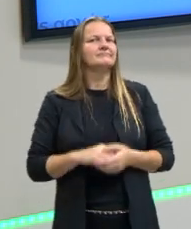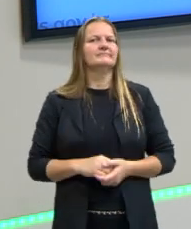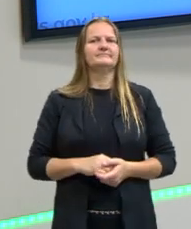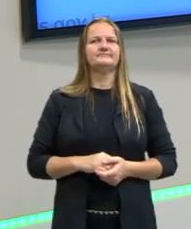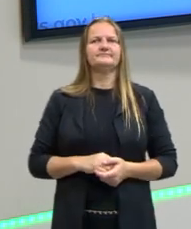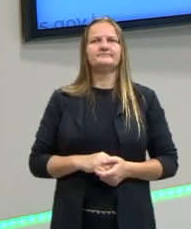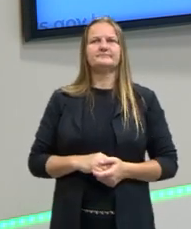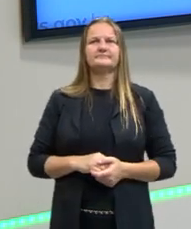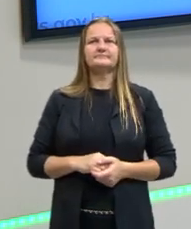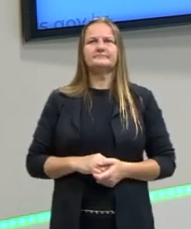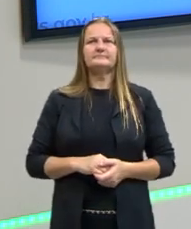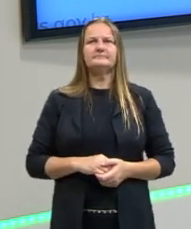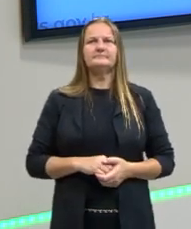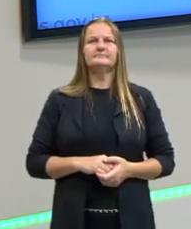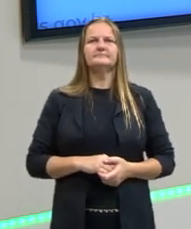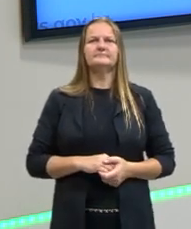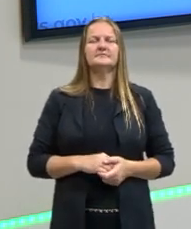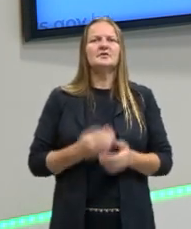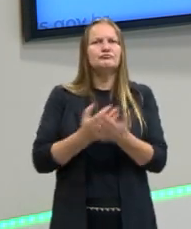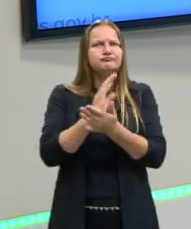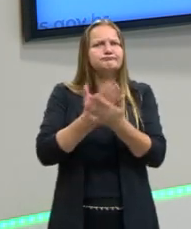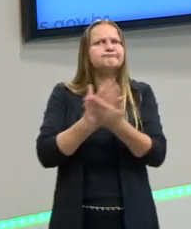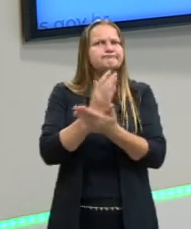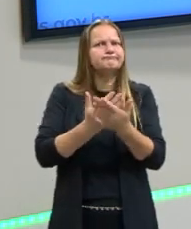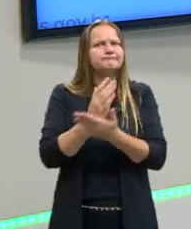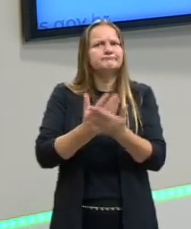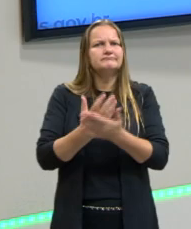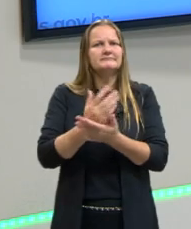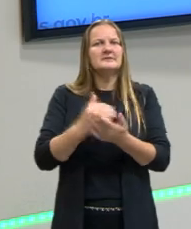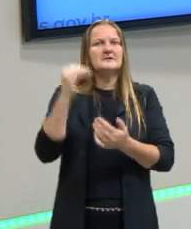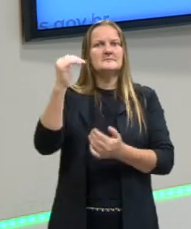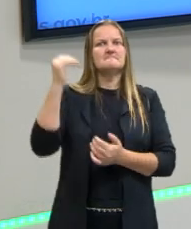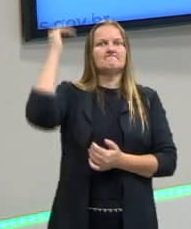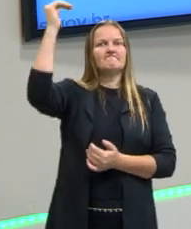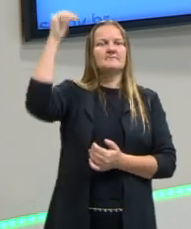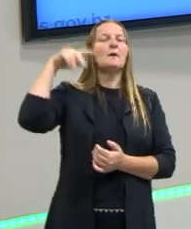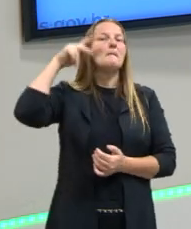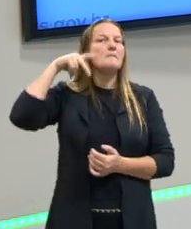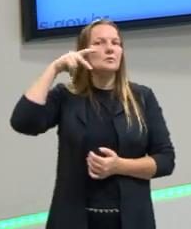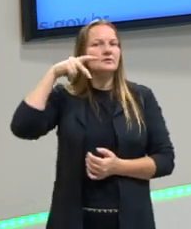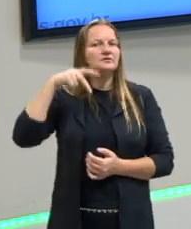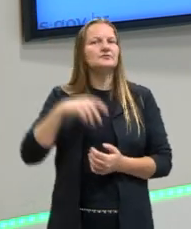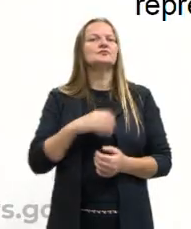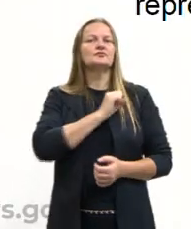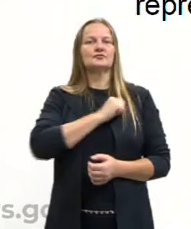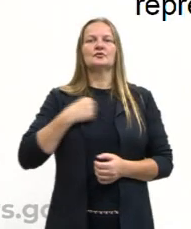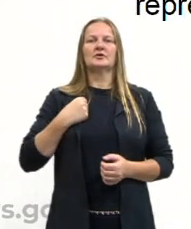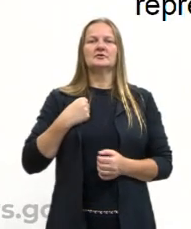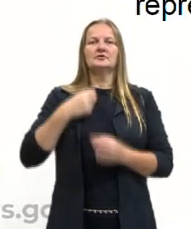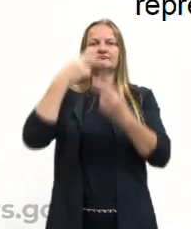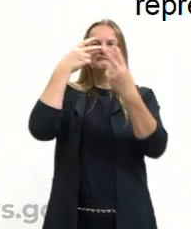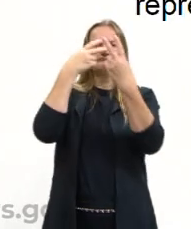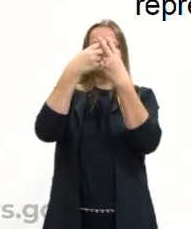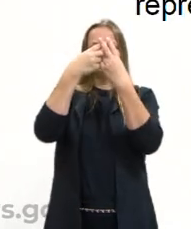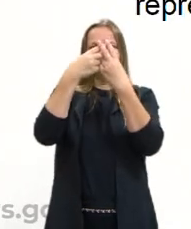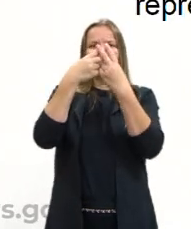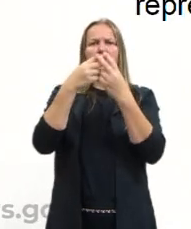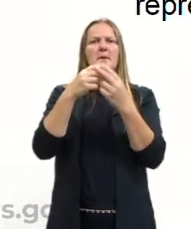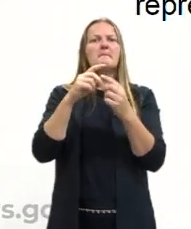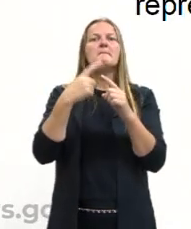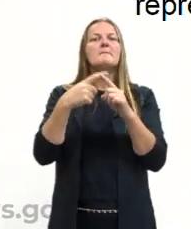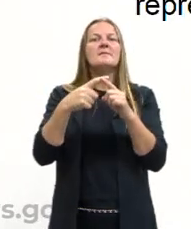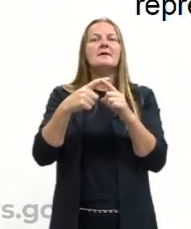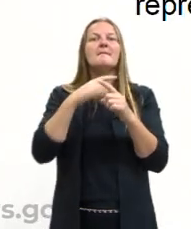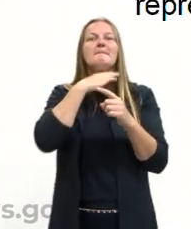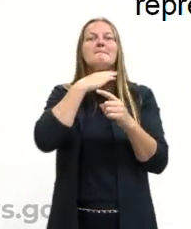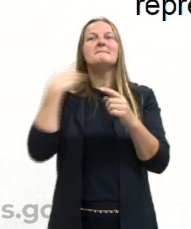bem assim poderia ser fracionadas e Isso incomoda principalmente a classe política e só quiser condenado à morte esse quadro É